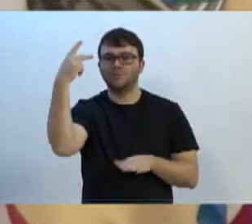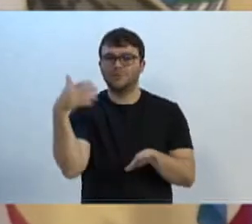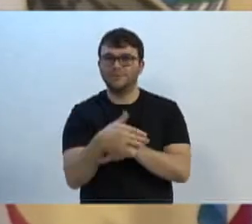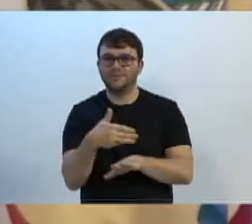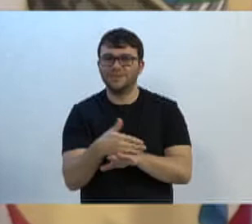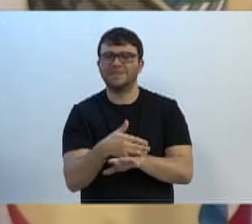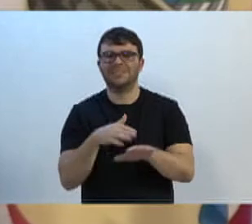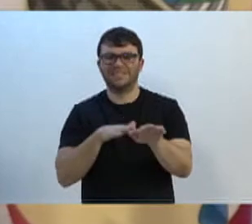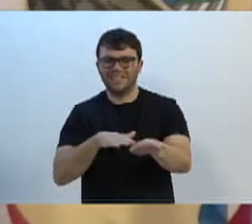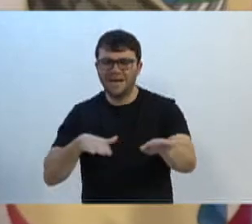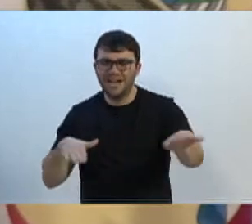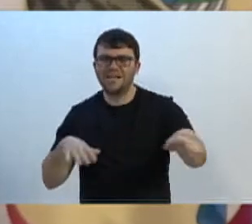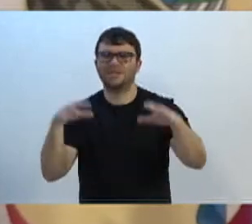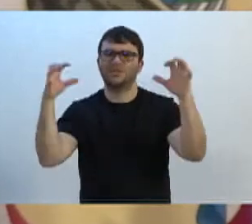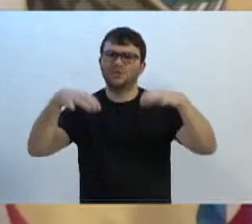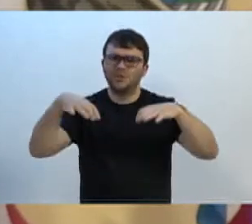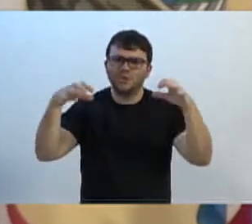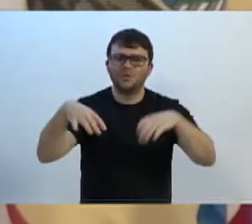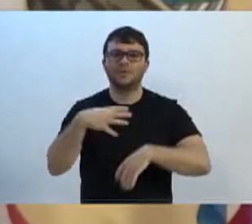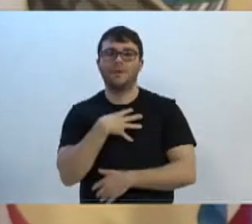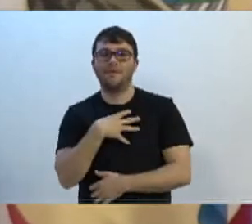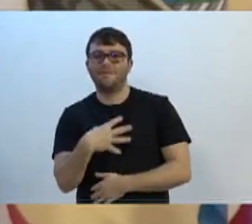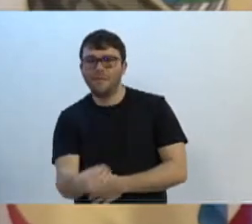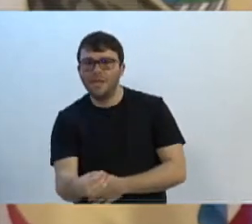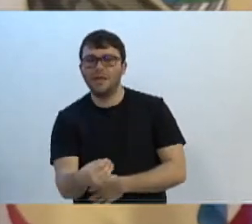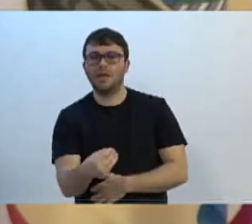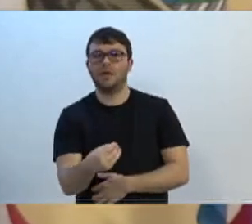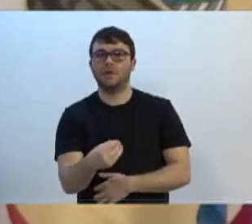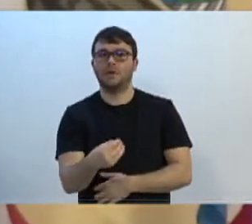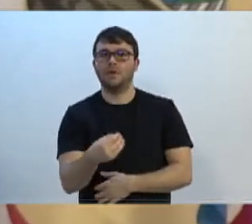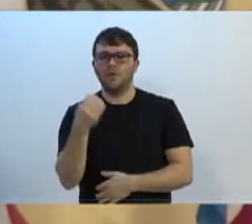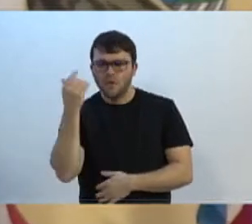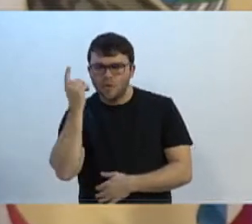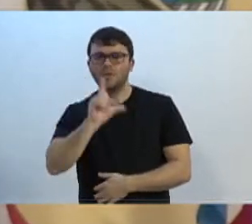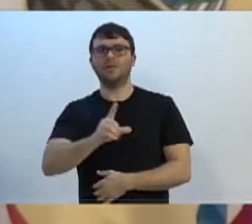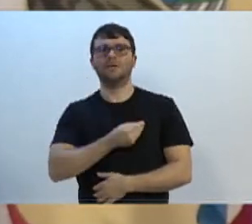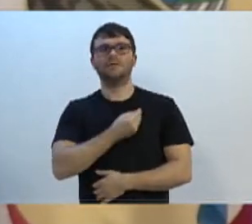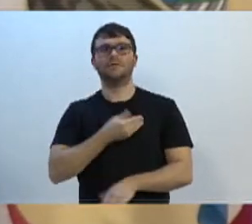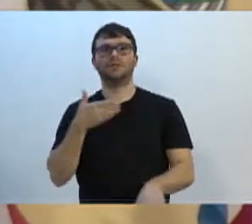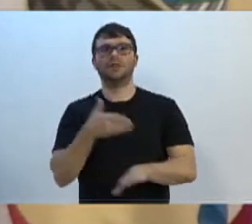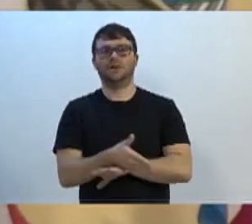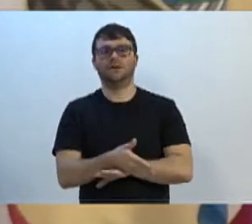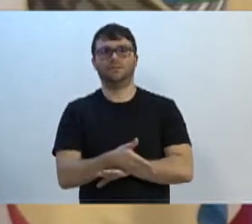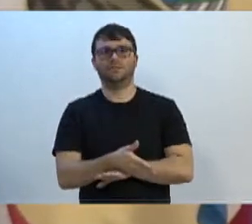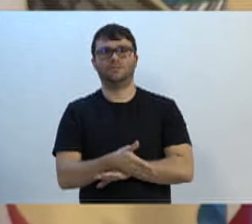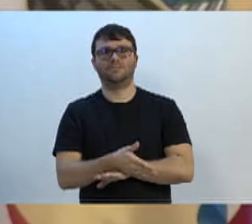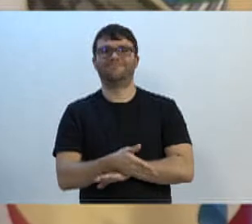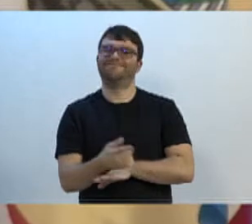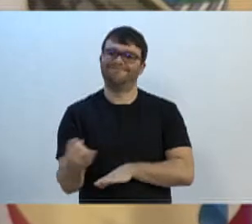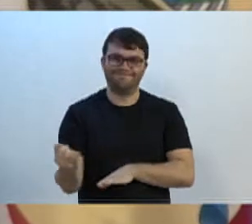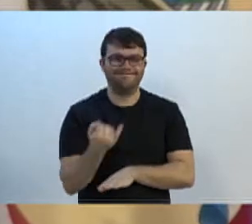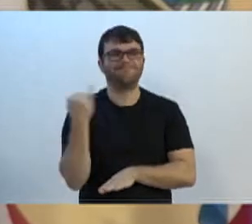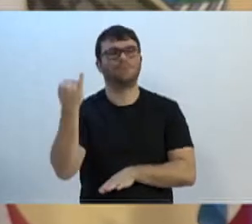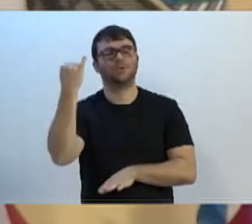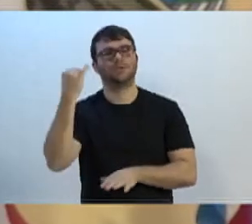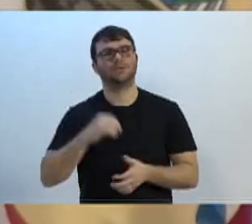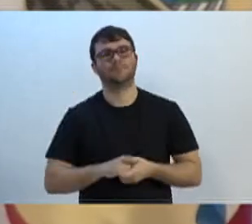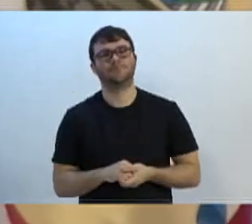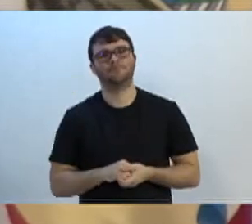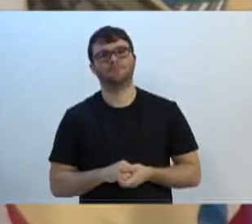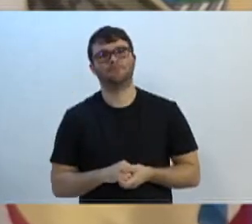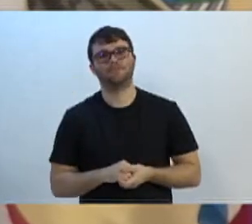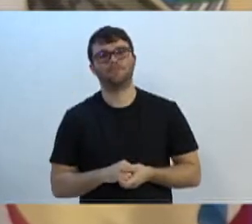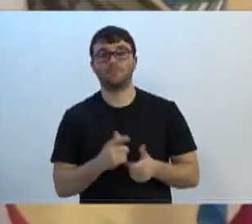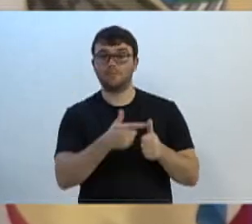chuva filhos deixaram deram um jeito de estar aqui presente e isso é importante naquele